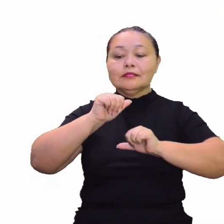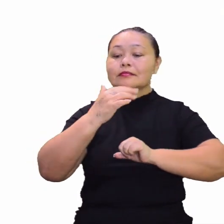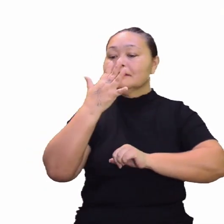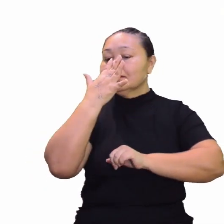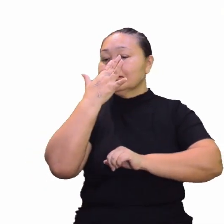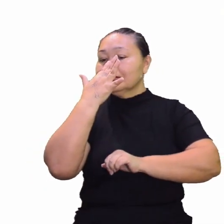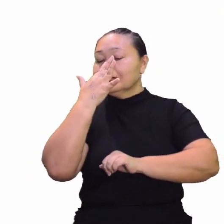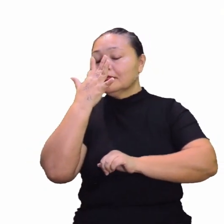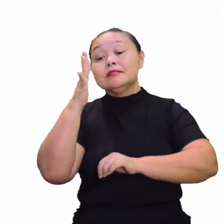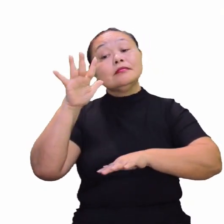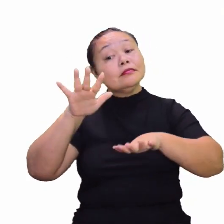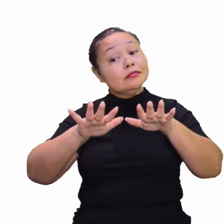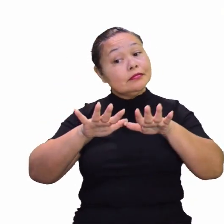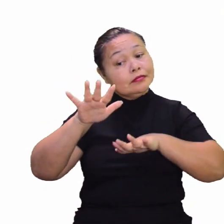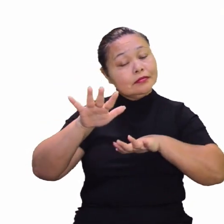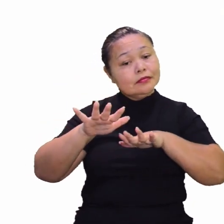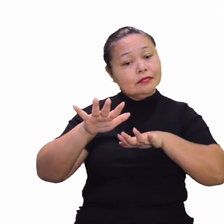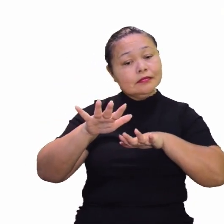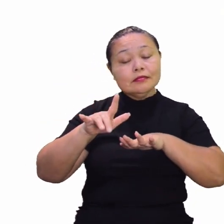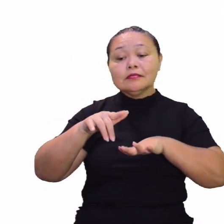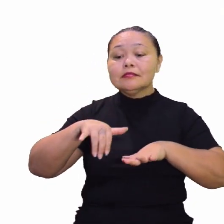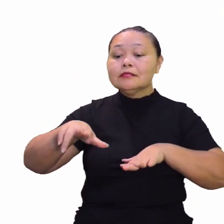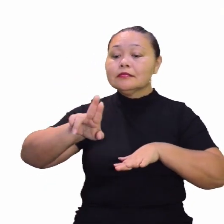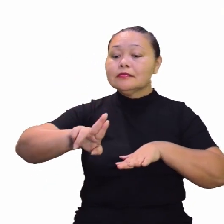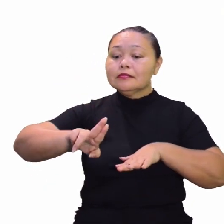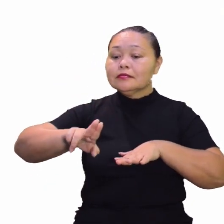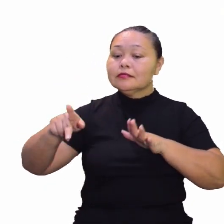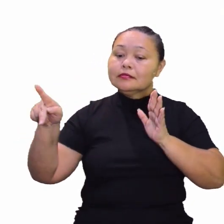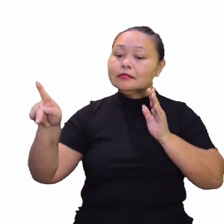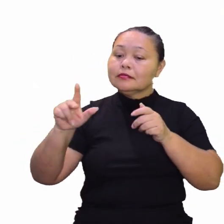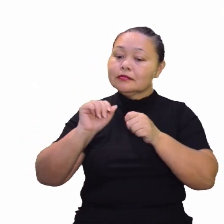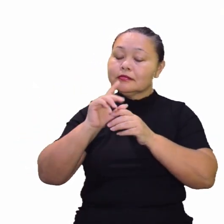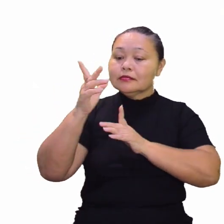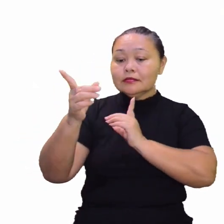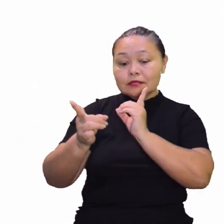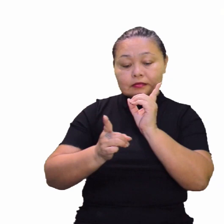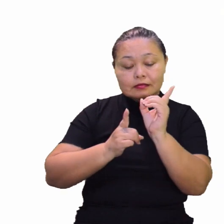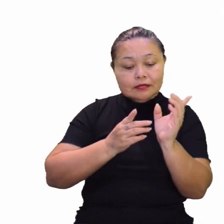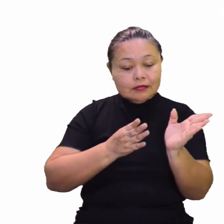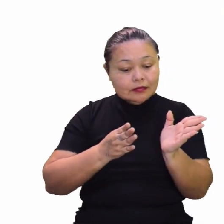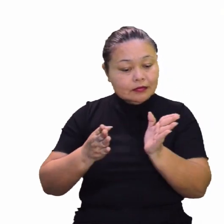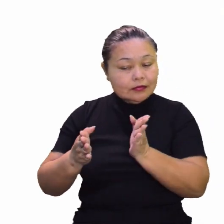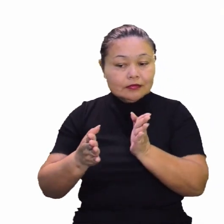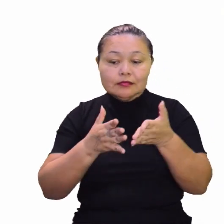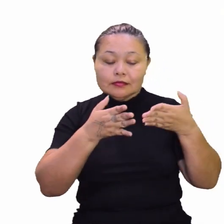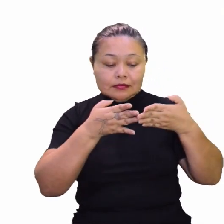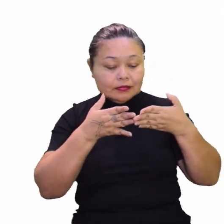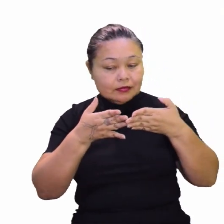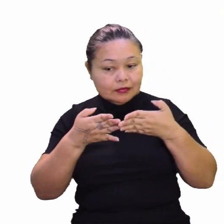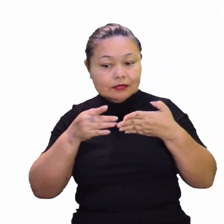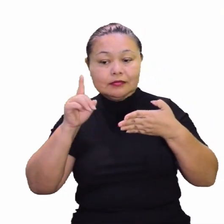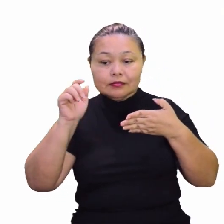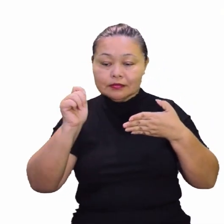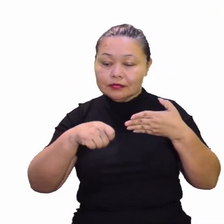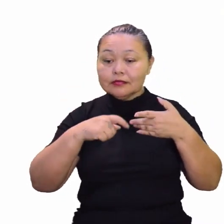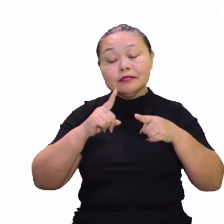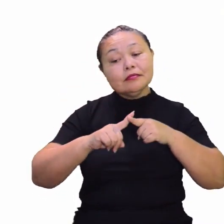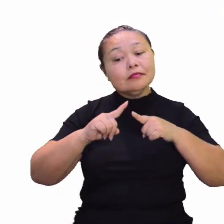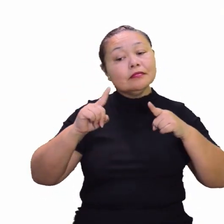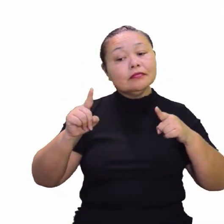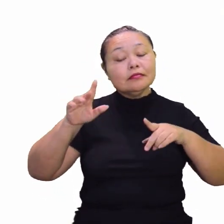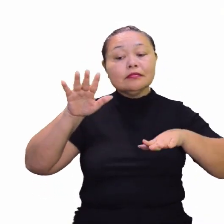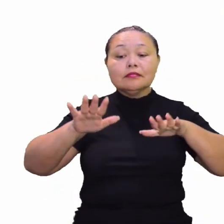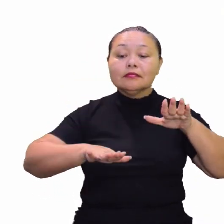da paisagem. Apesar de usar boa parte a própria dinâmica do rio para navegabilidade,